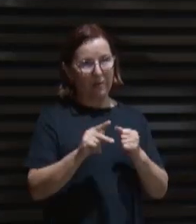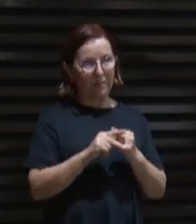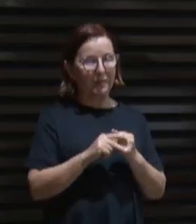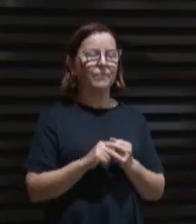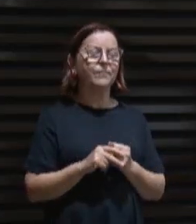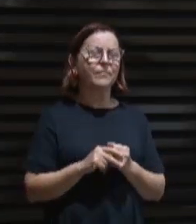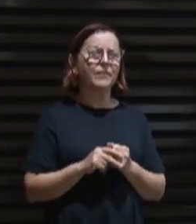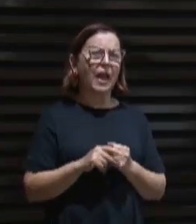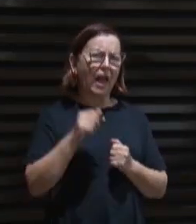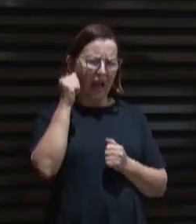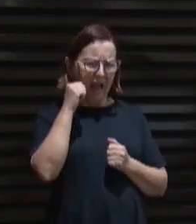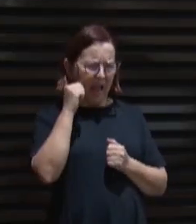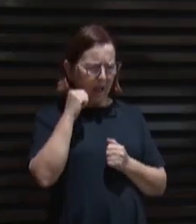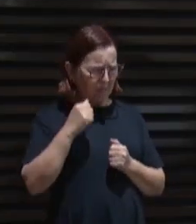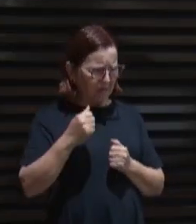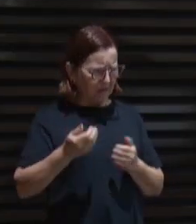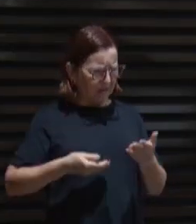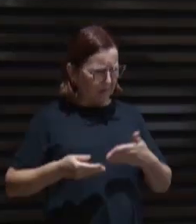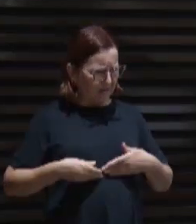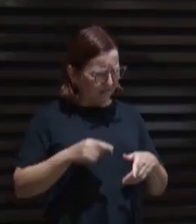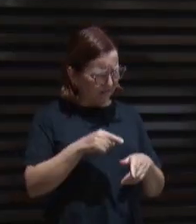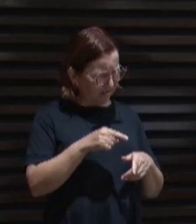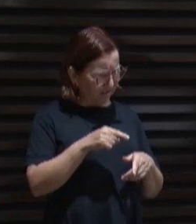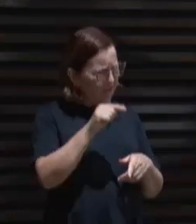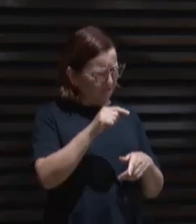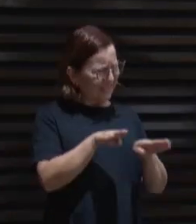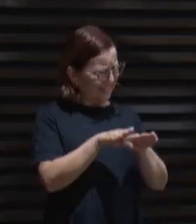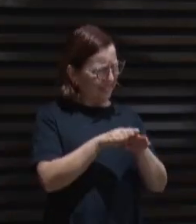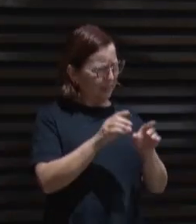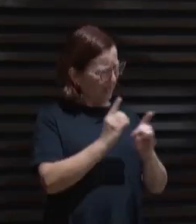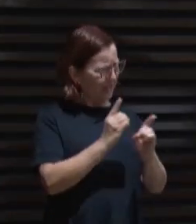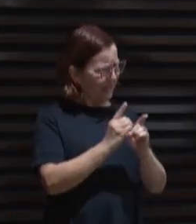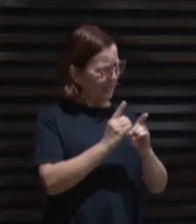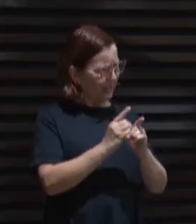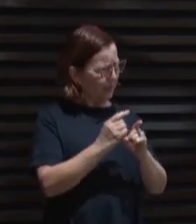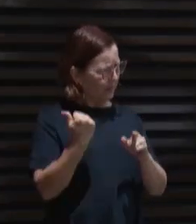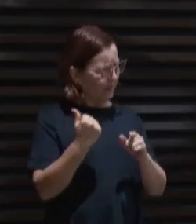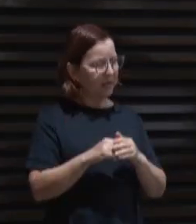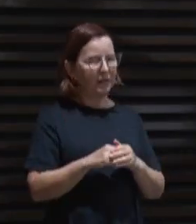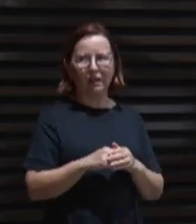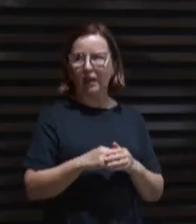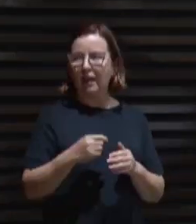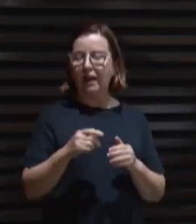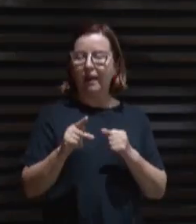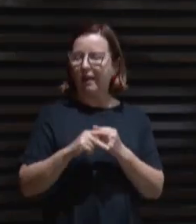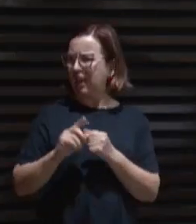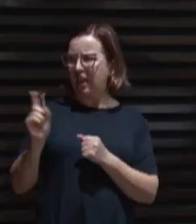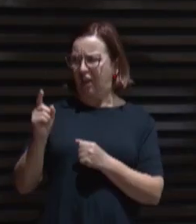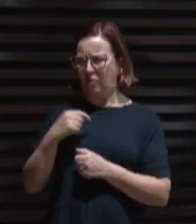Pedro: não és tu também um dos discípulos deste homem? Não sou, respondeu ele.